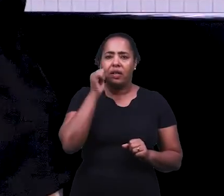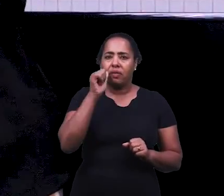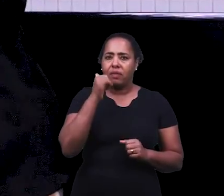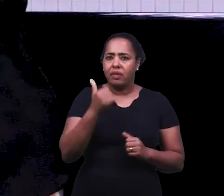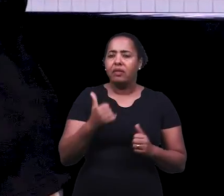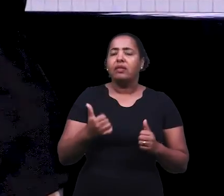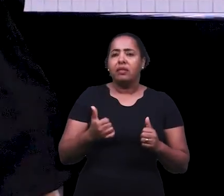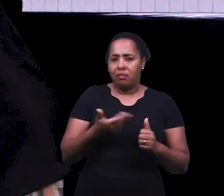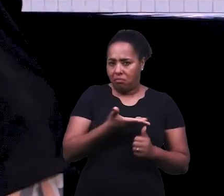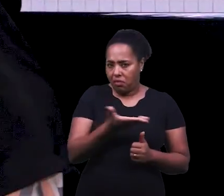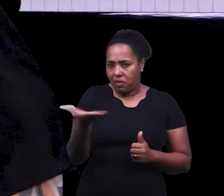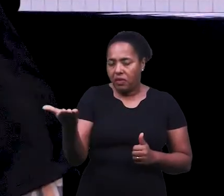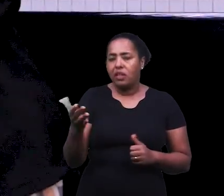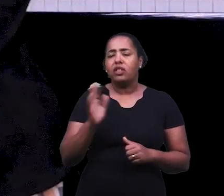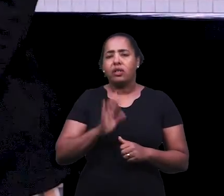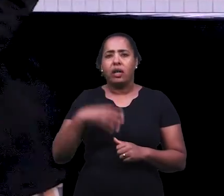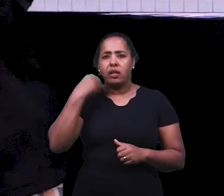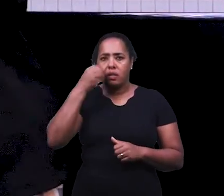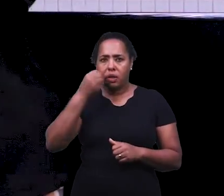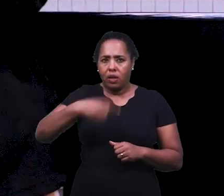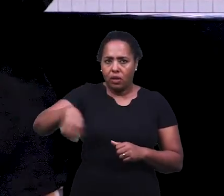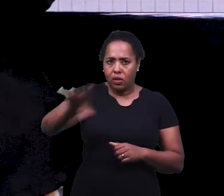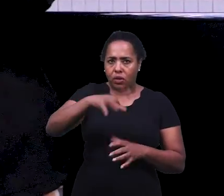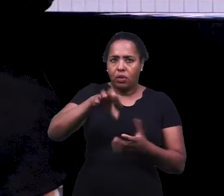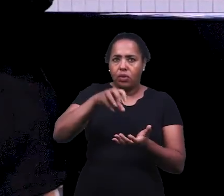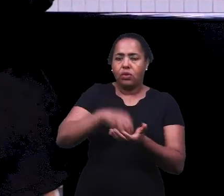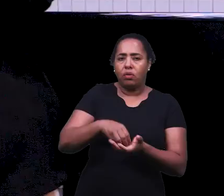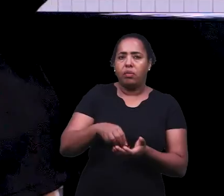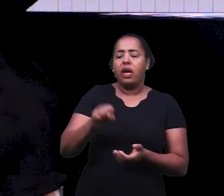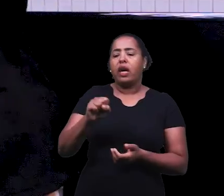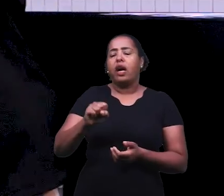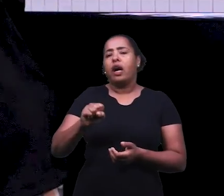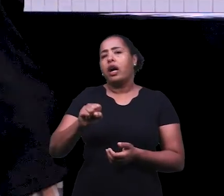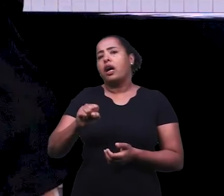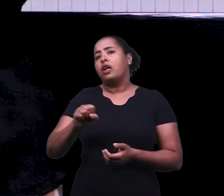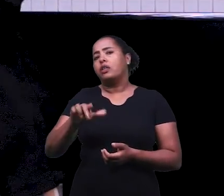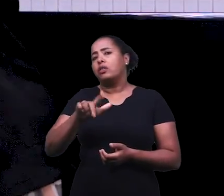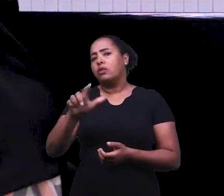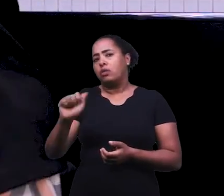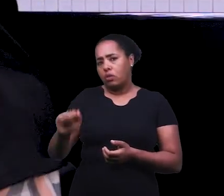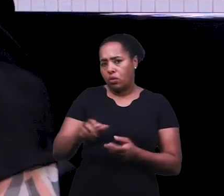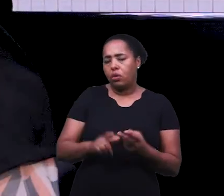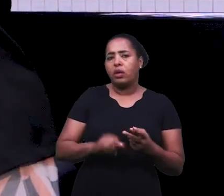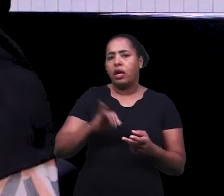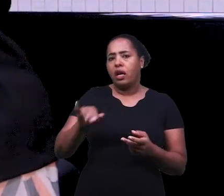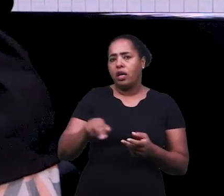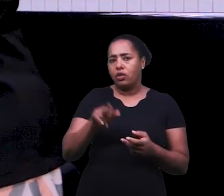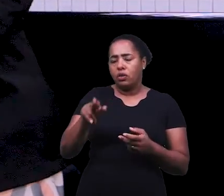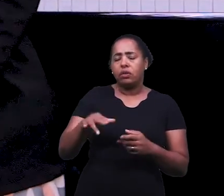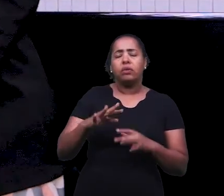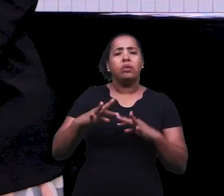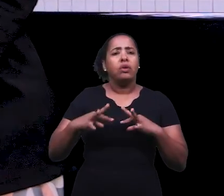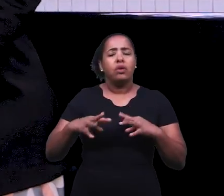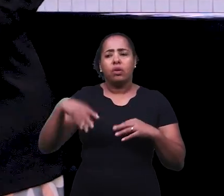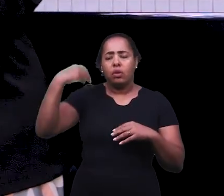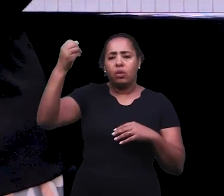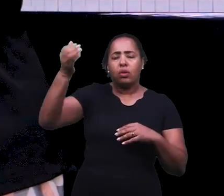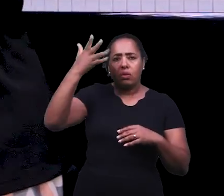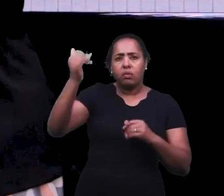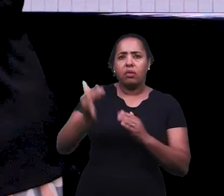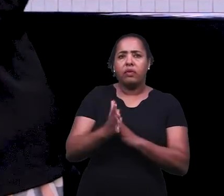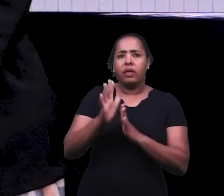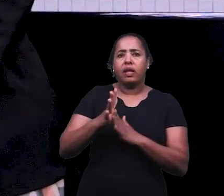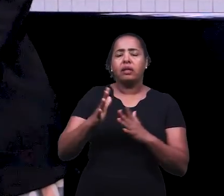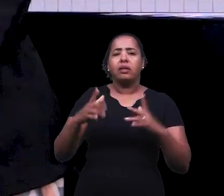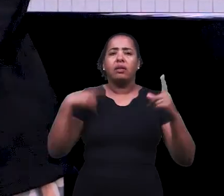Ali Deus fala comigo, fala com as meninas. Nós temos muitas experiências com louvores também no nosso meio, a Sulamita, a Juliana, tem tido